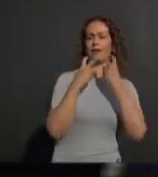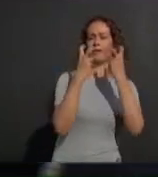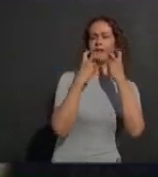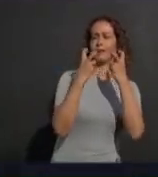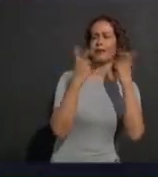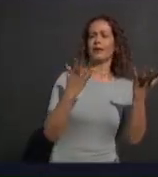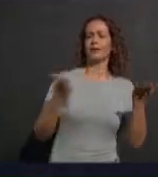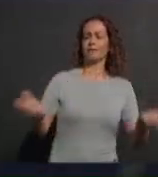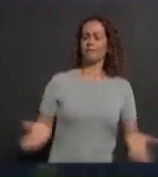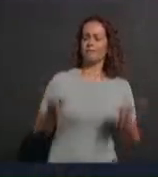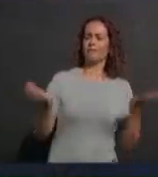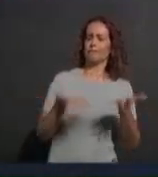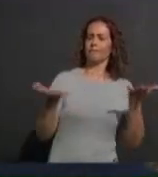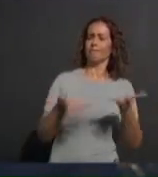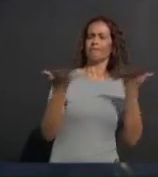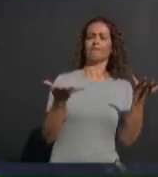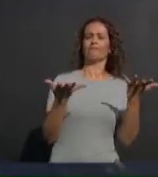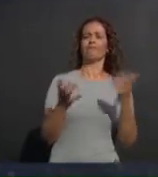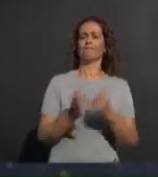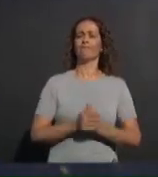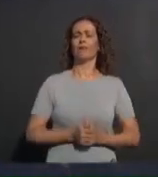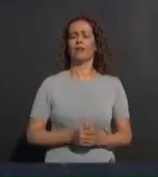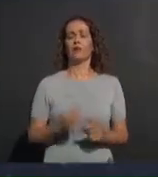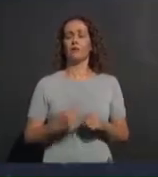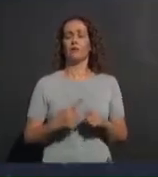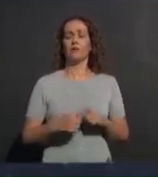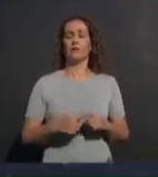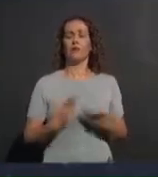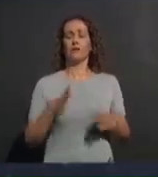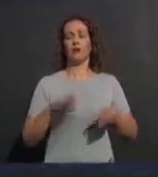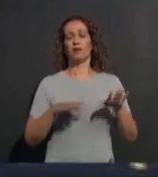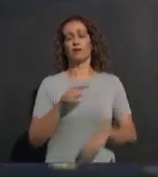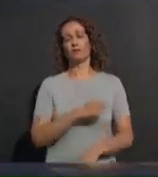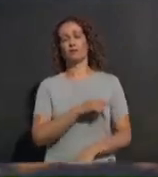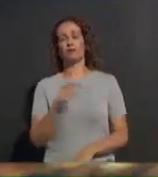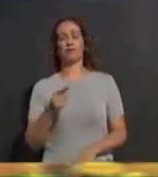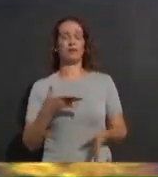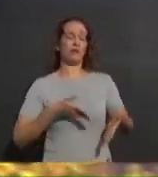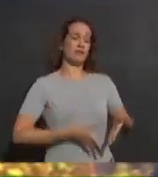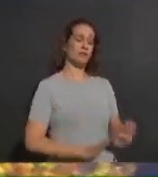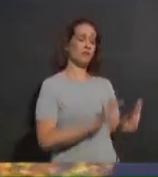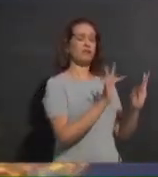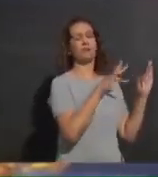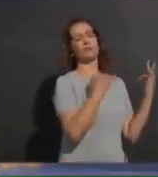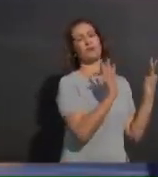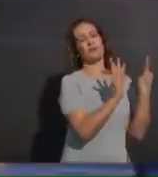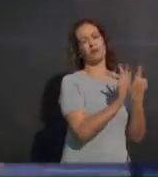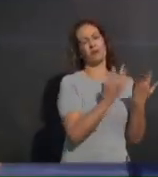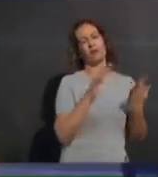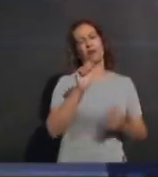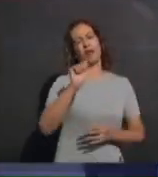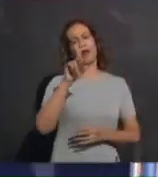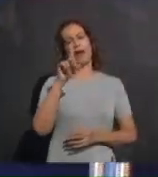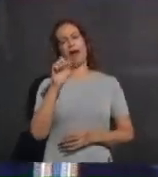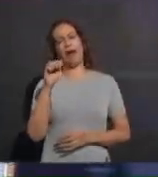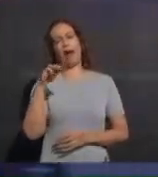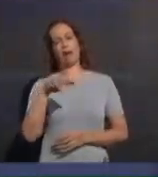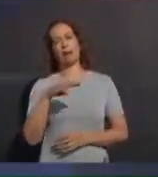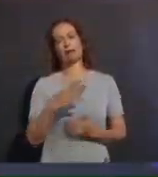para compensar o fato de você ter nascido na família Adams. Você é amortista, você levanta de manhã